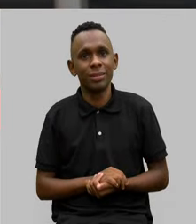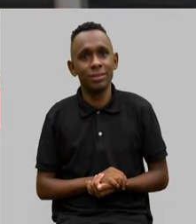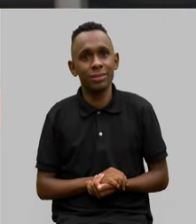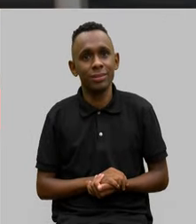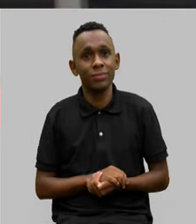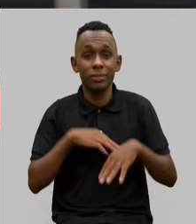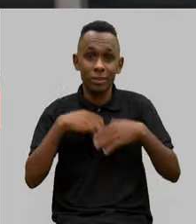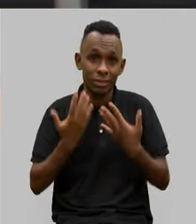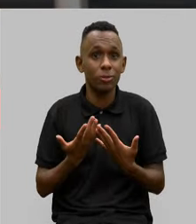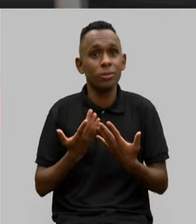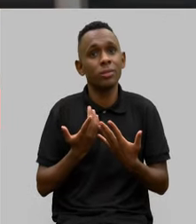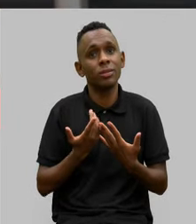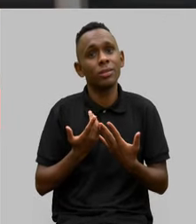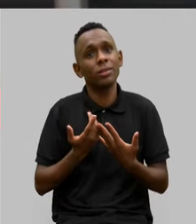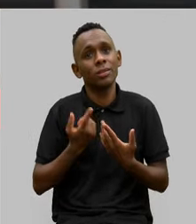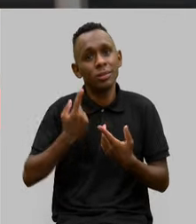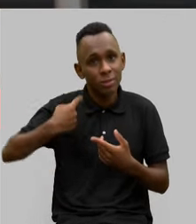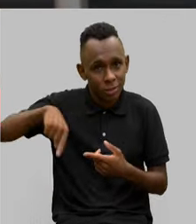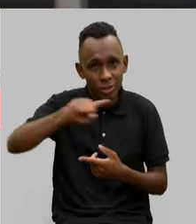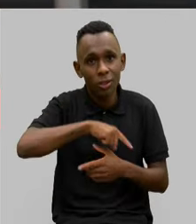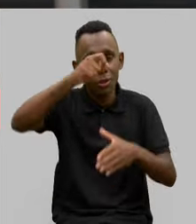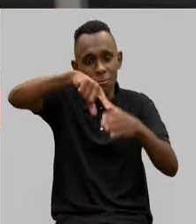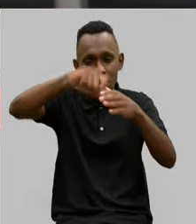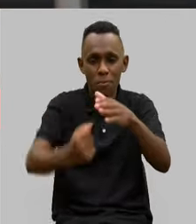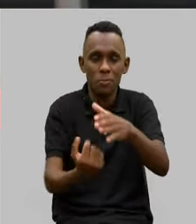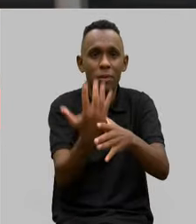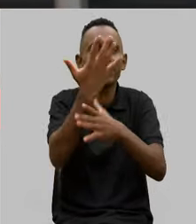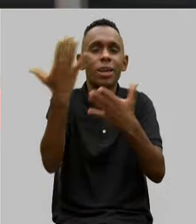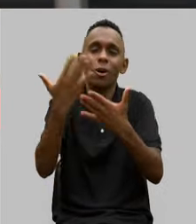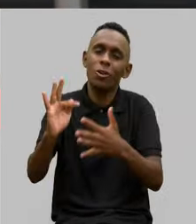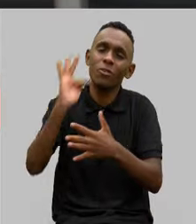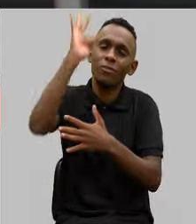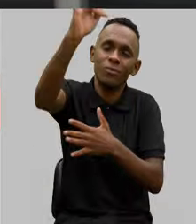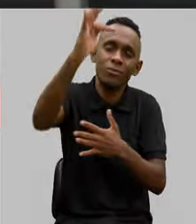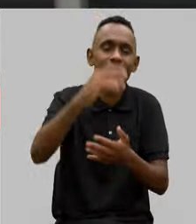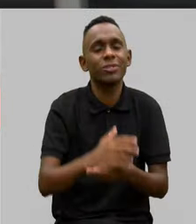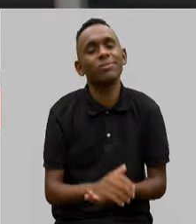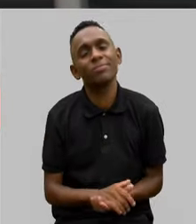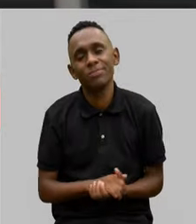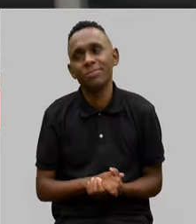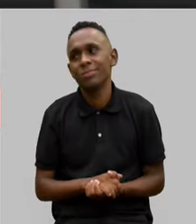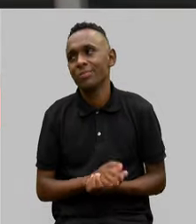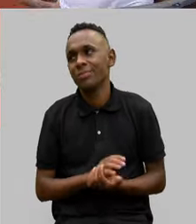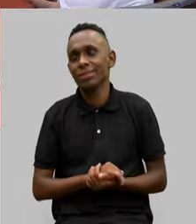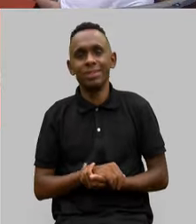concluir Então é isso vamos plantar sementes agora para colher flores cheirosas